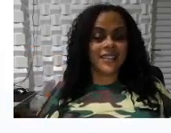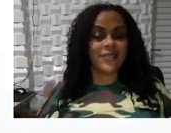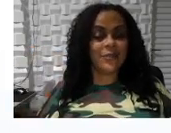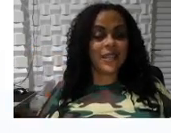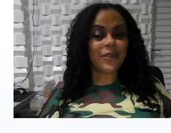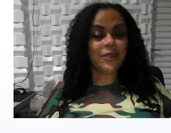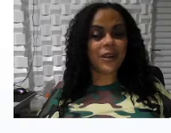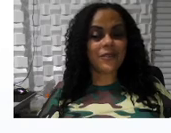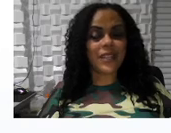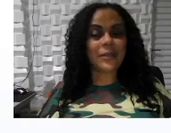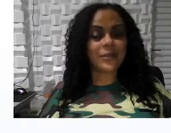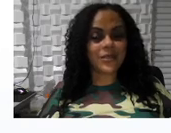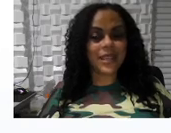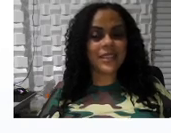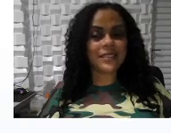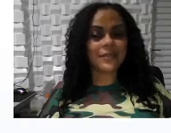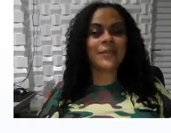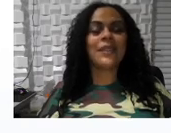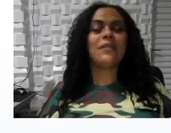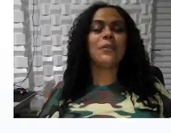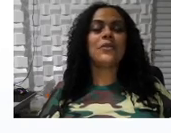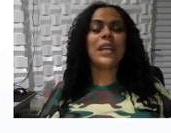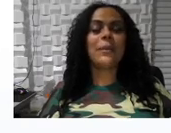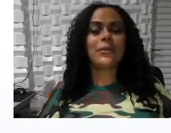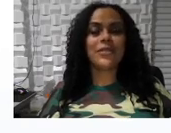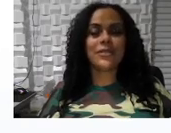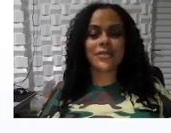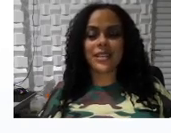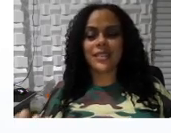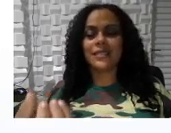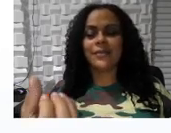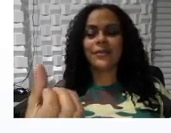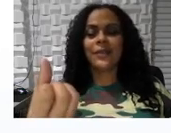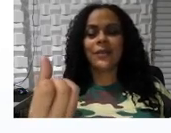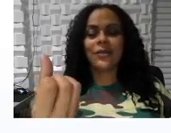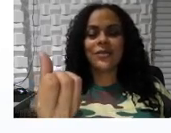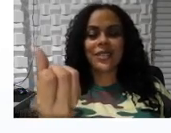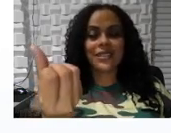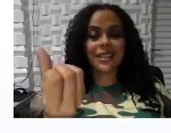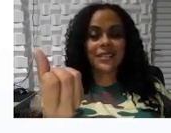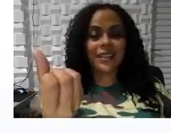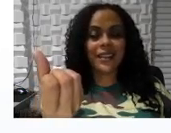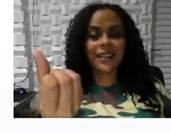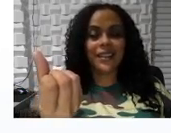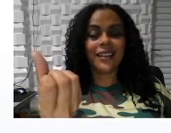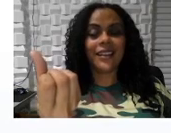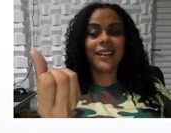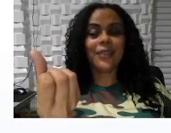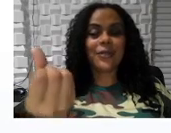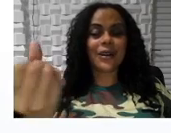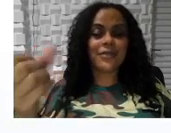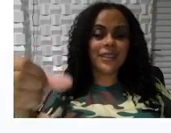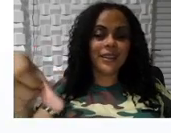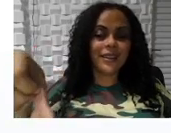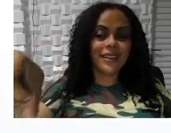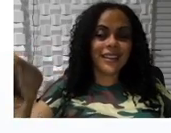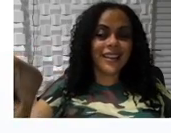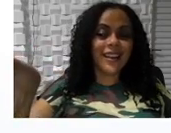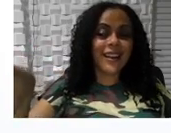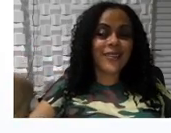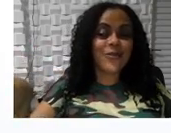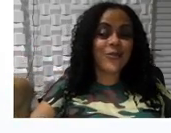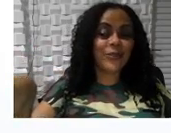numeral 9. Lembra do 6? Vamos reproduzir o 6. O 6 é assim. E o 9?